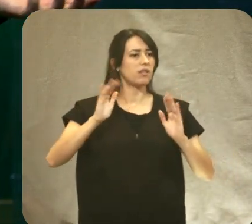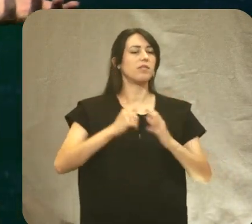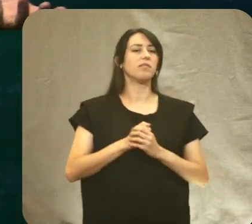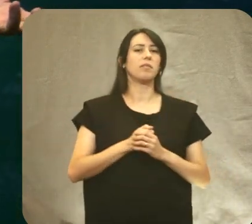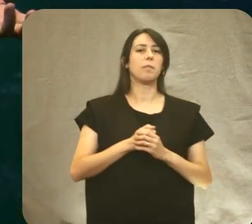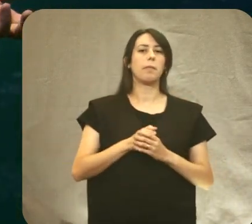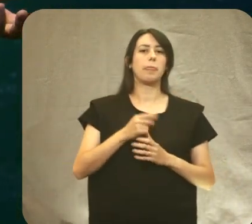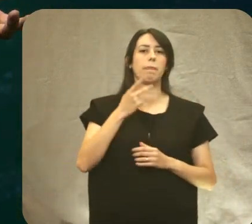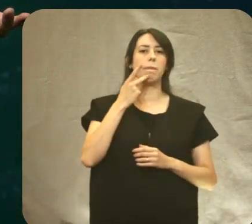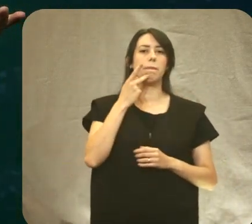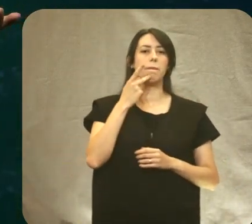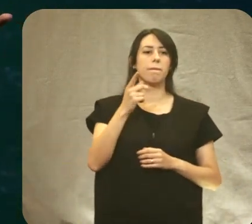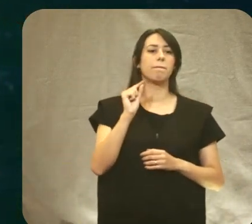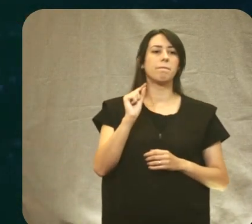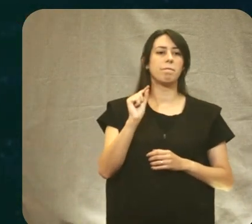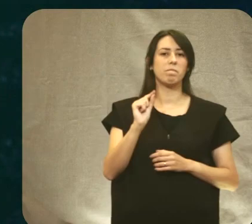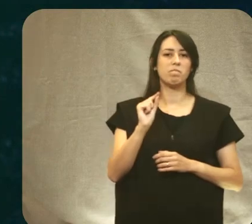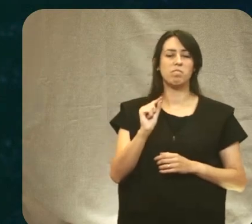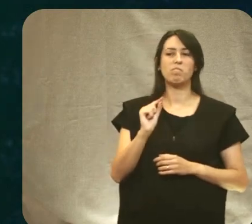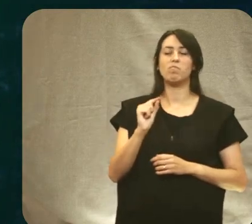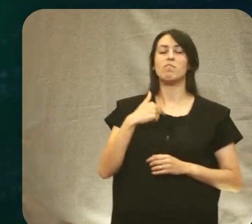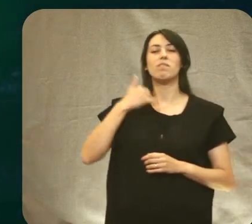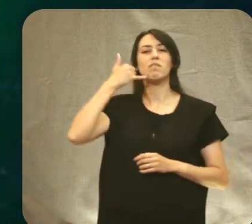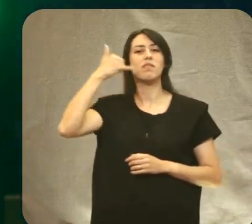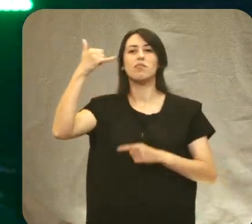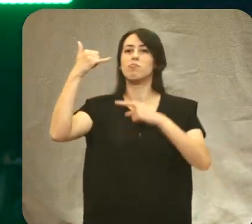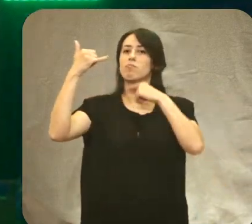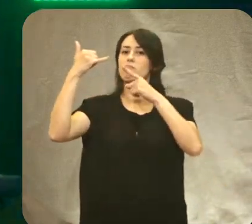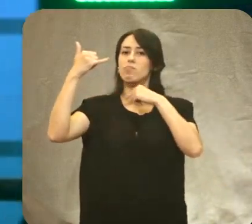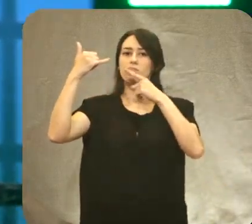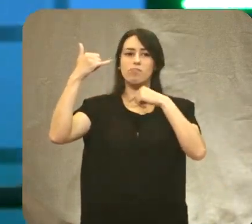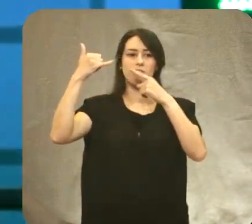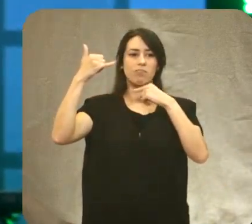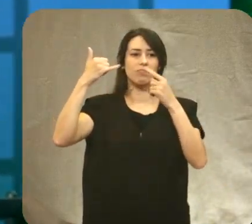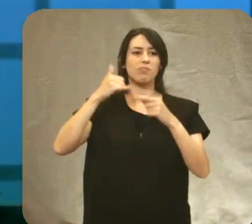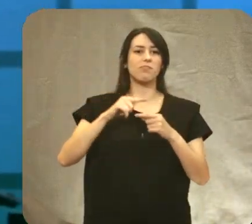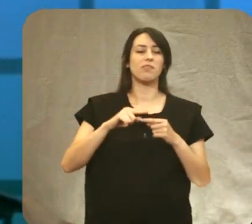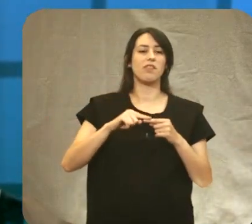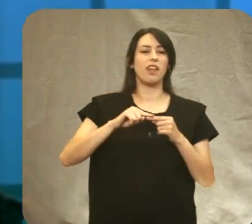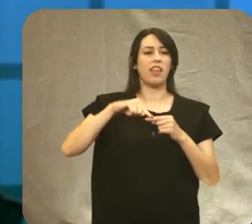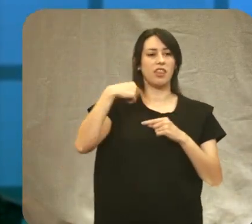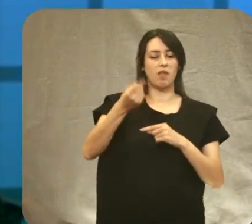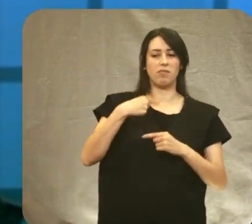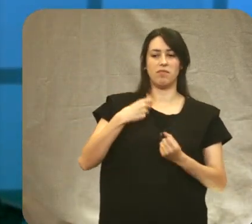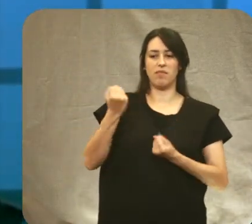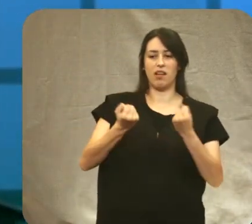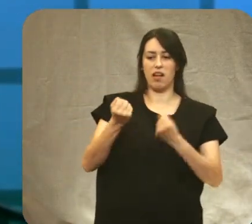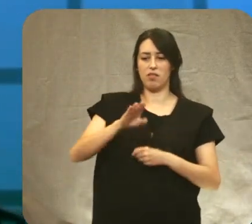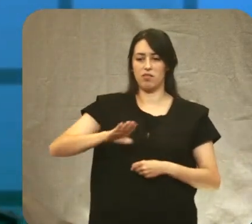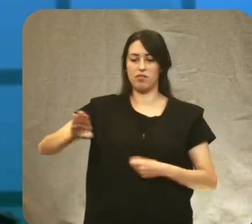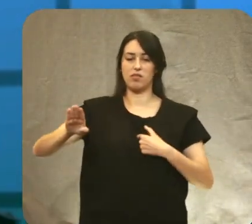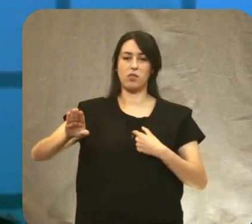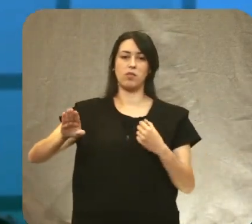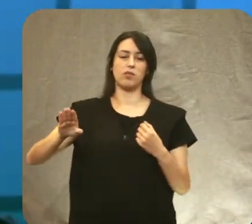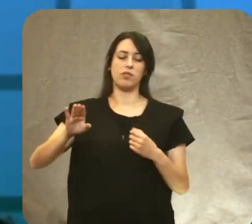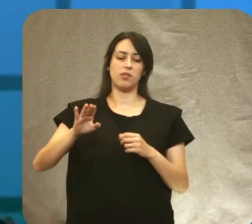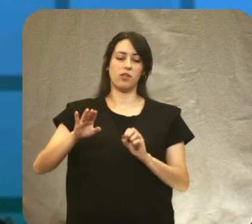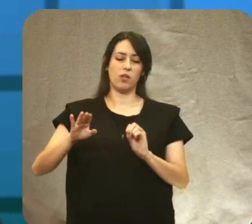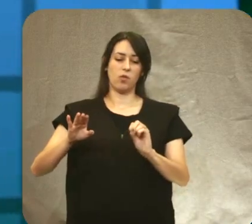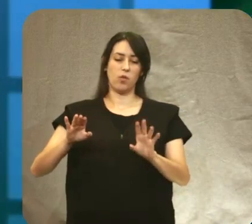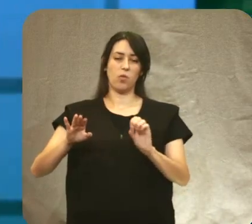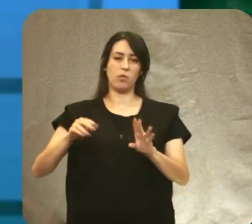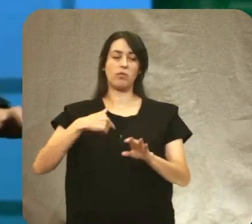sinal o telefone. Daqui a pouco eu estava no acostamento, fazendo sinal de luz assim para os carros pararem. A polícia